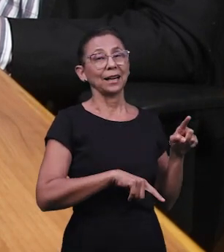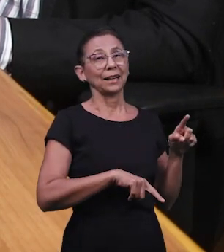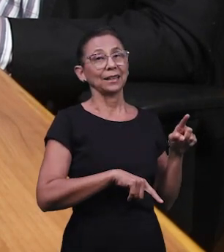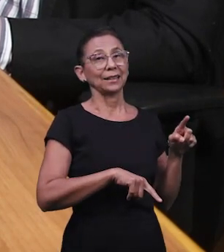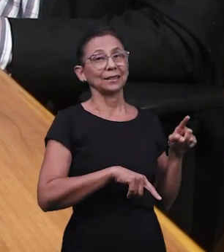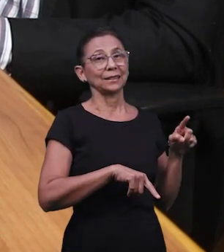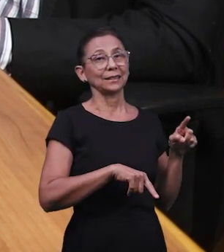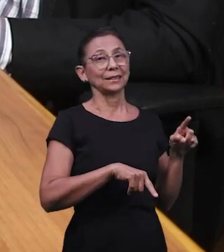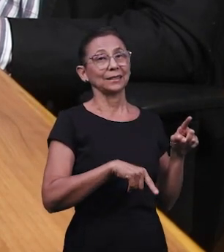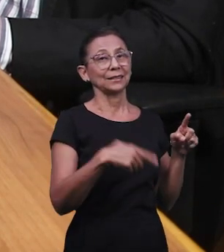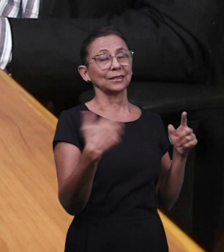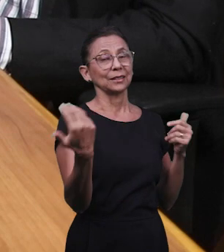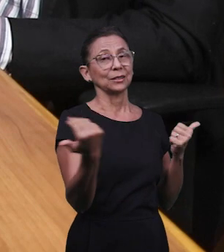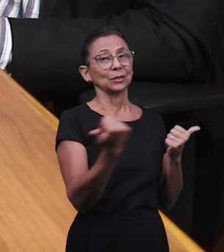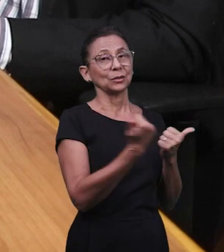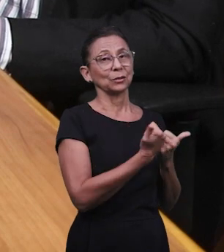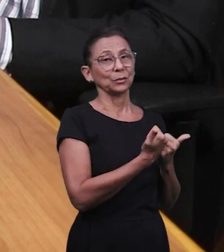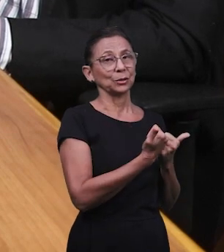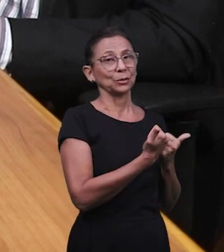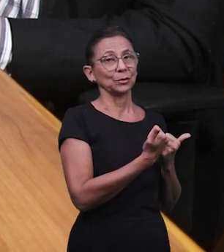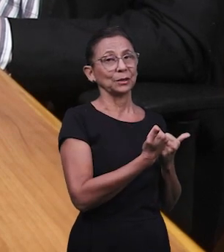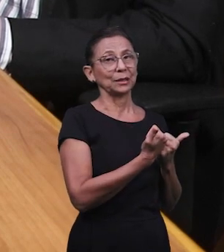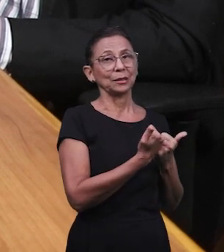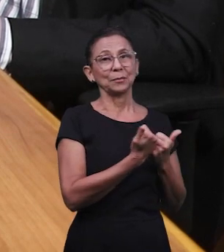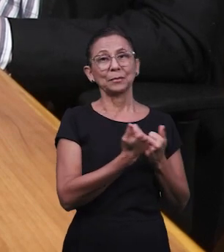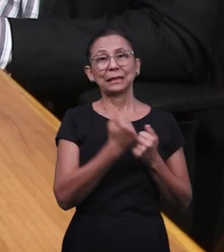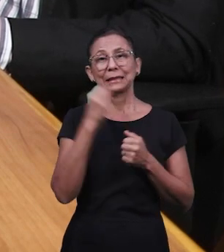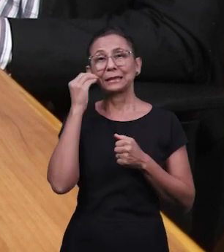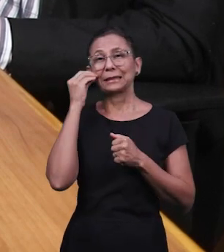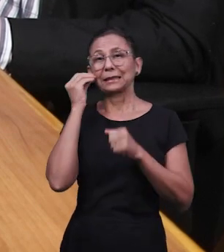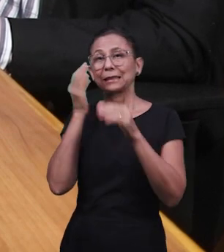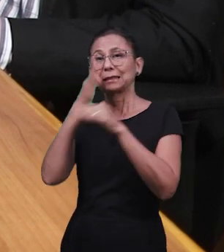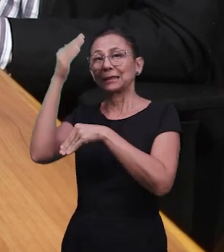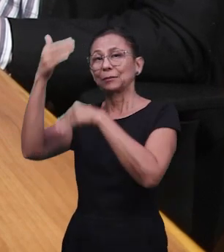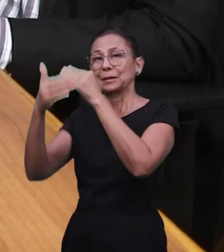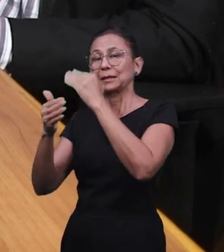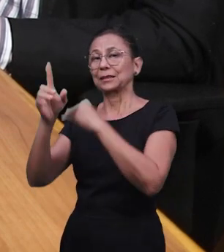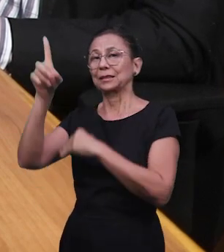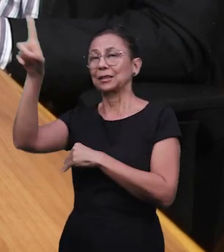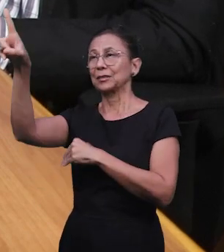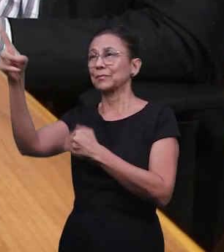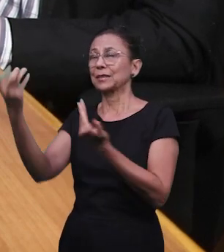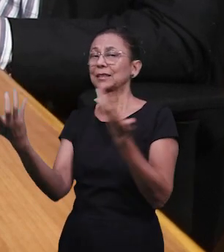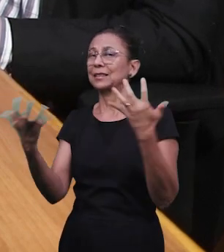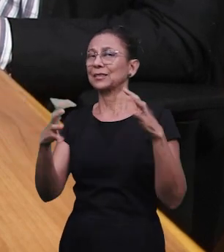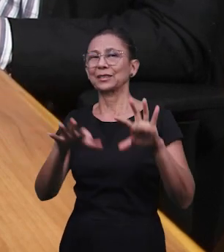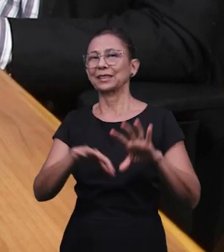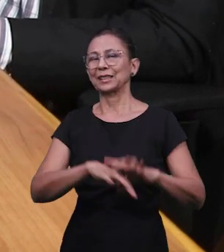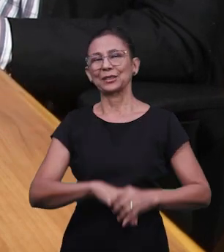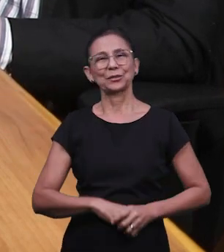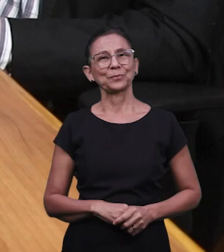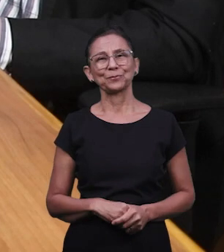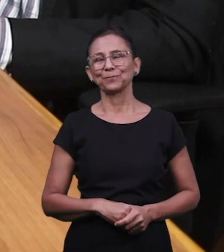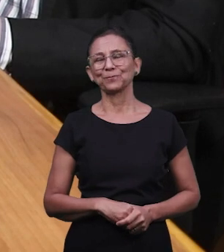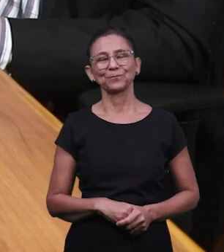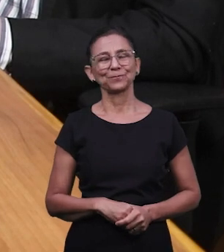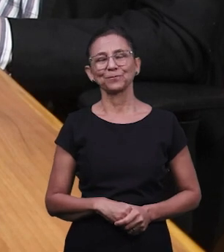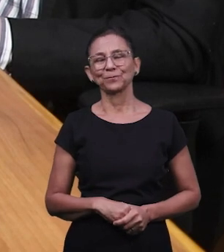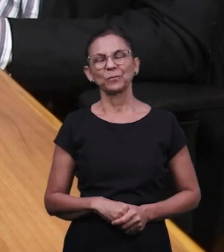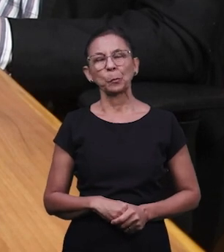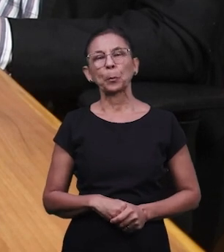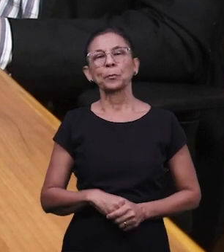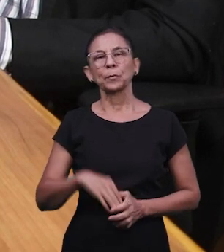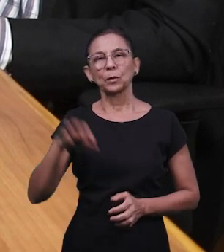a Deus é que não é possível. Porque Deus não aceita esse recurso. Ele já criou o recurso.